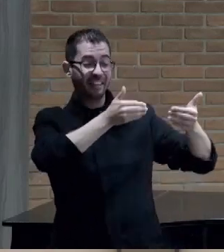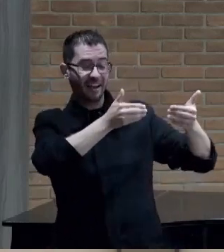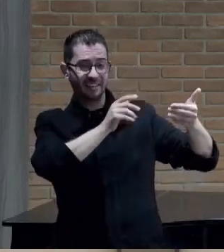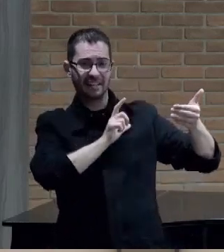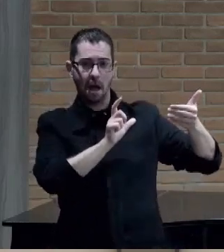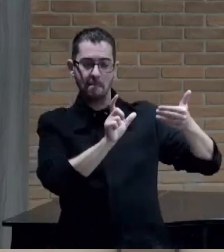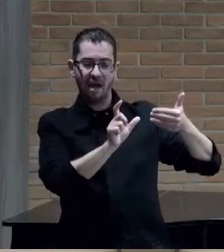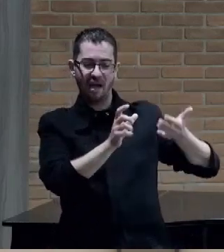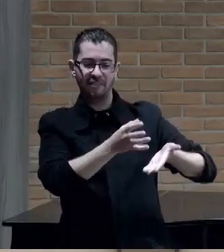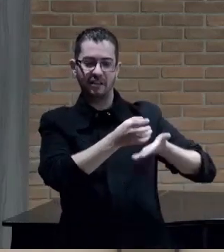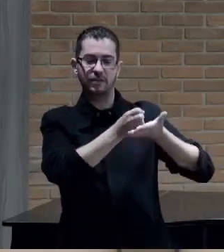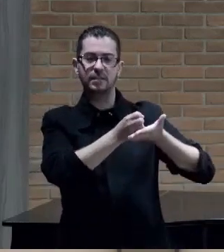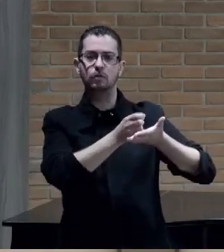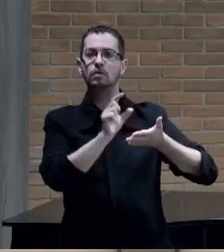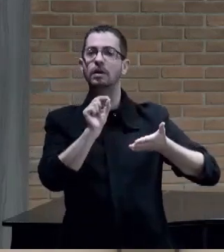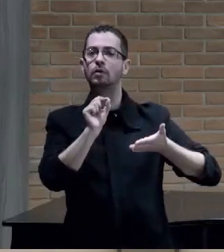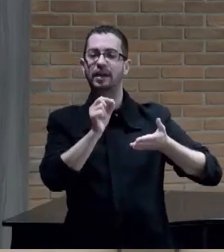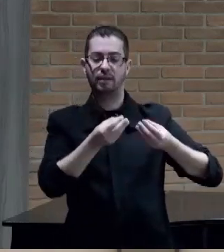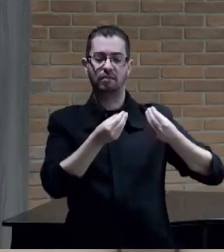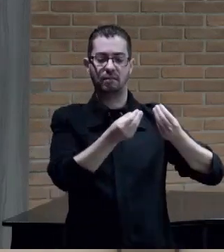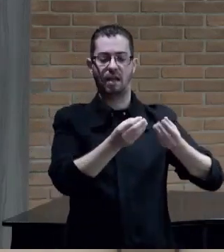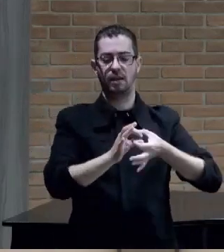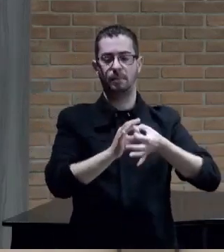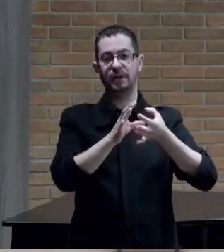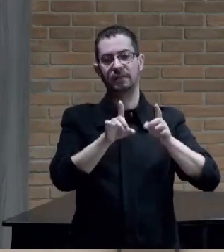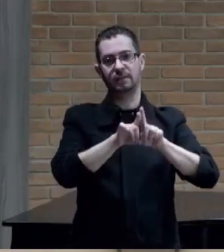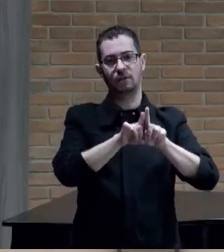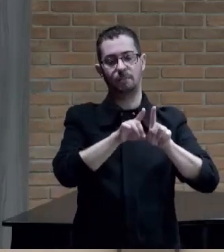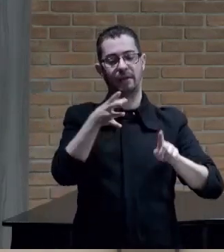a de libertação e resgate.